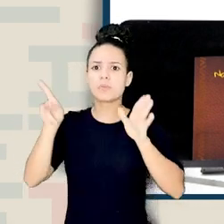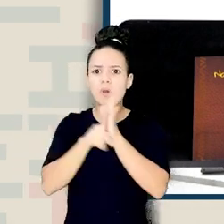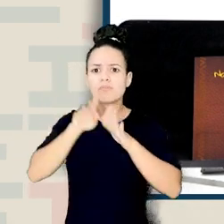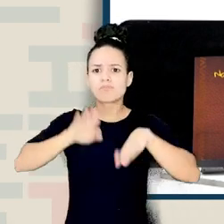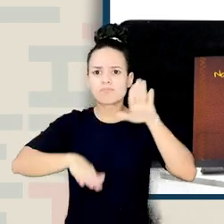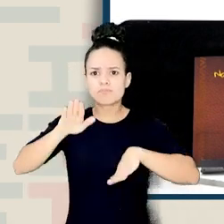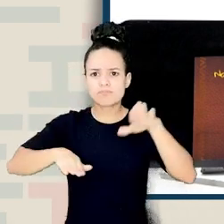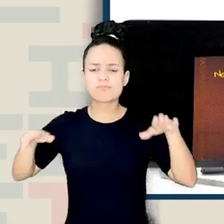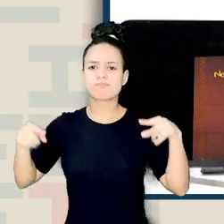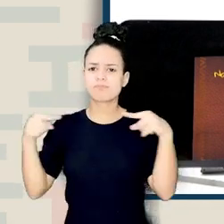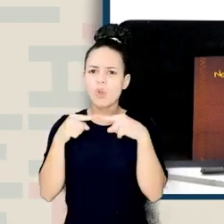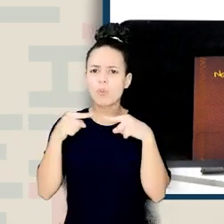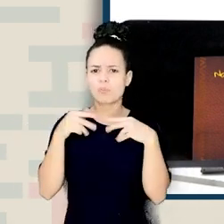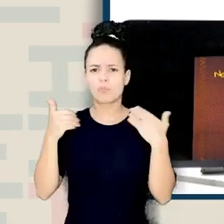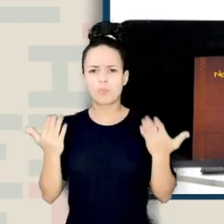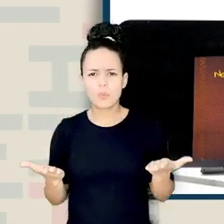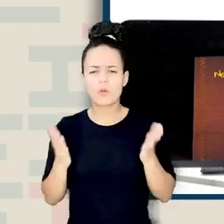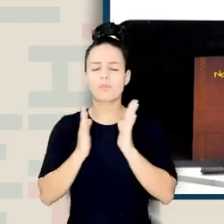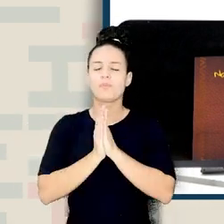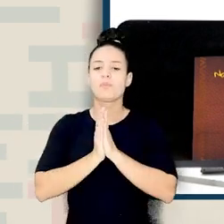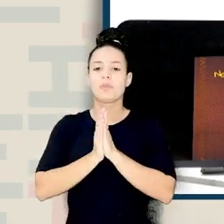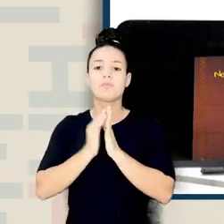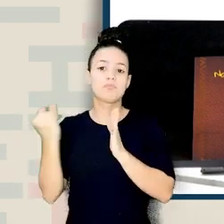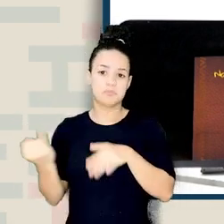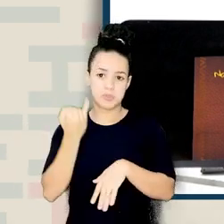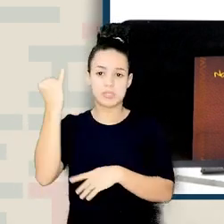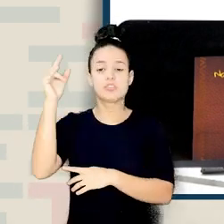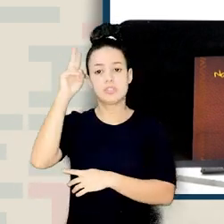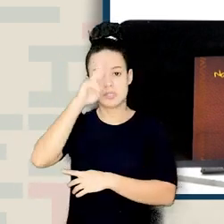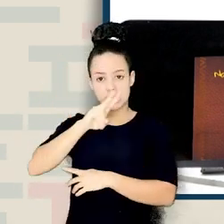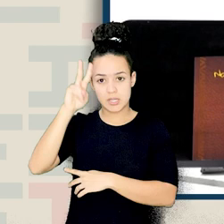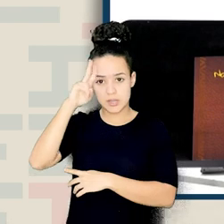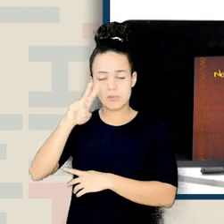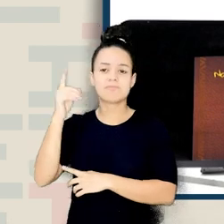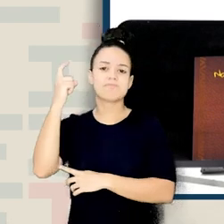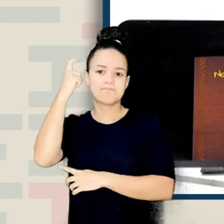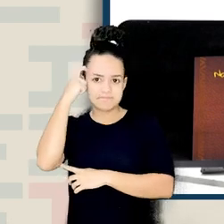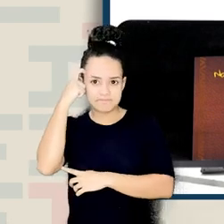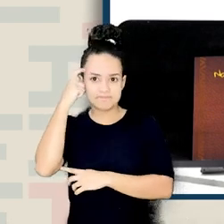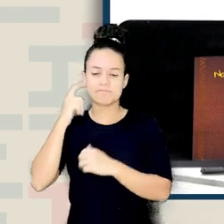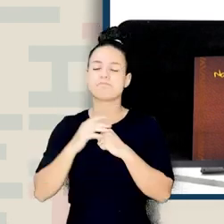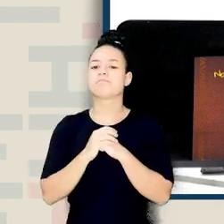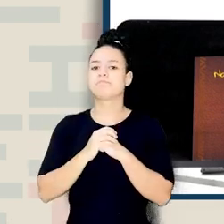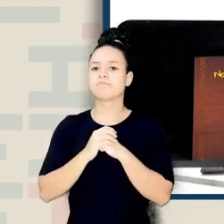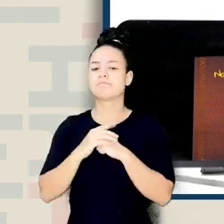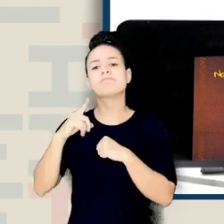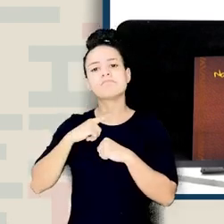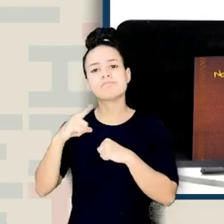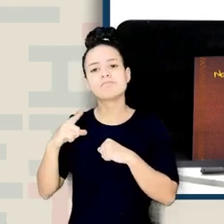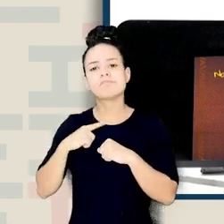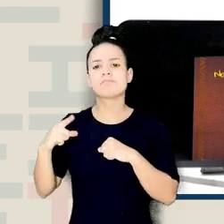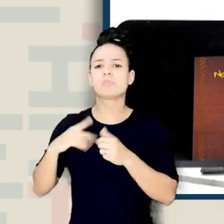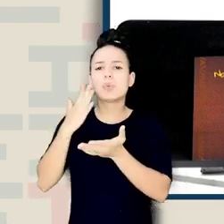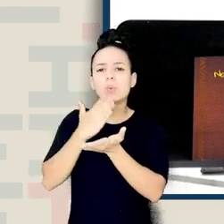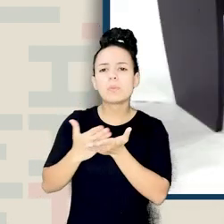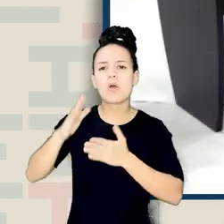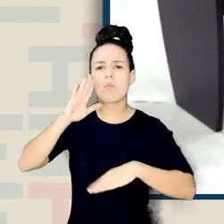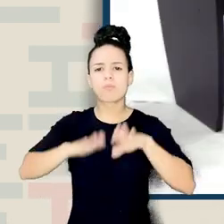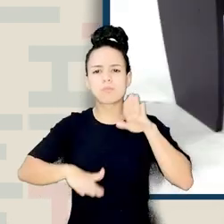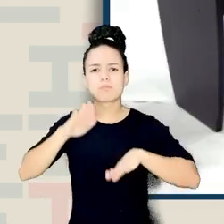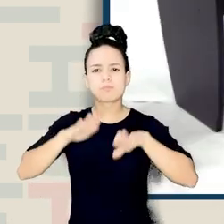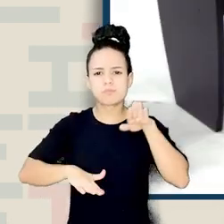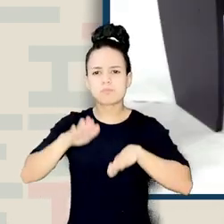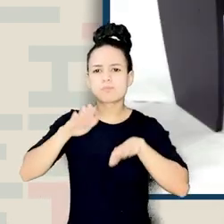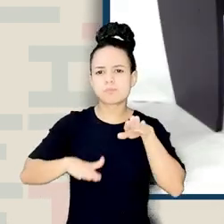batuque. Importante pensar que essas células que vão iniciar com os processos de toque do tambor,